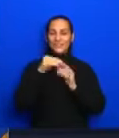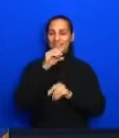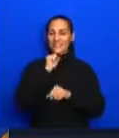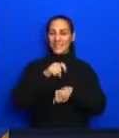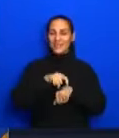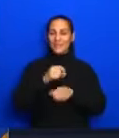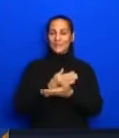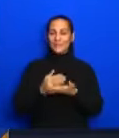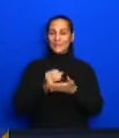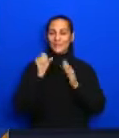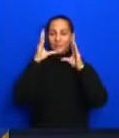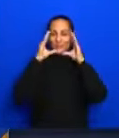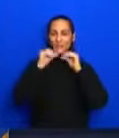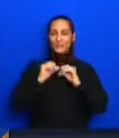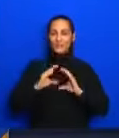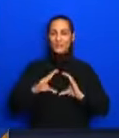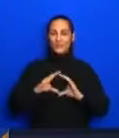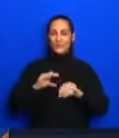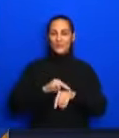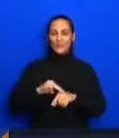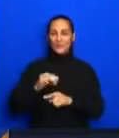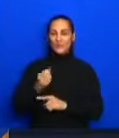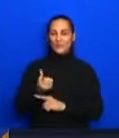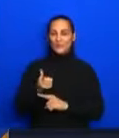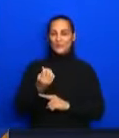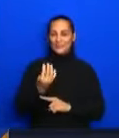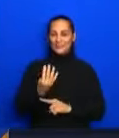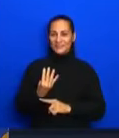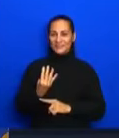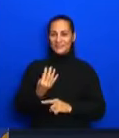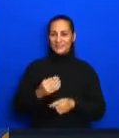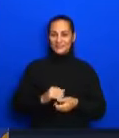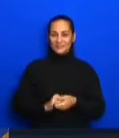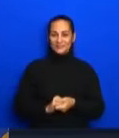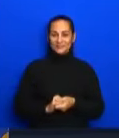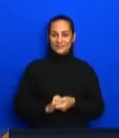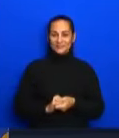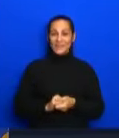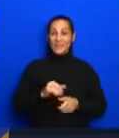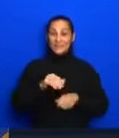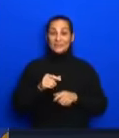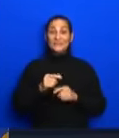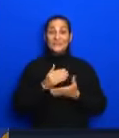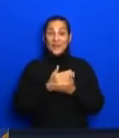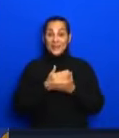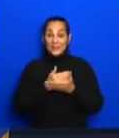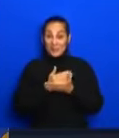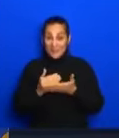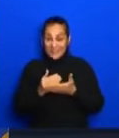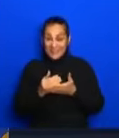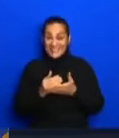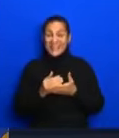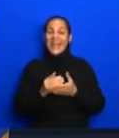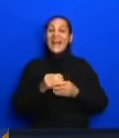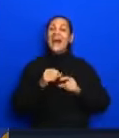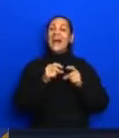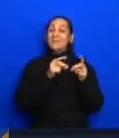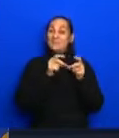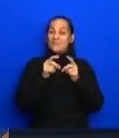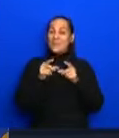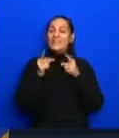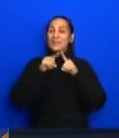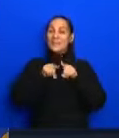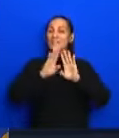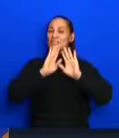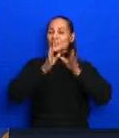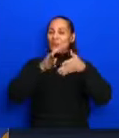a sábado a partir das 8 da noite. Bola marrom 64. Marrom 64. Vem aí, Quina de São João. As vendas